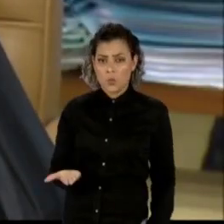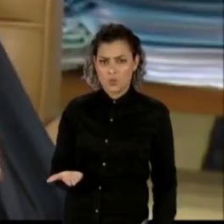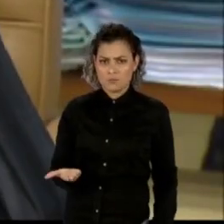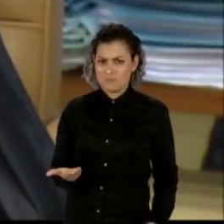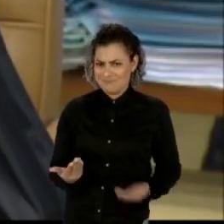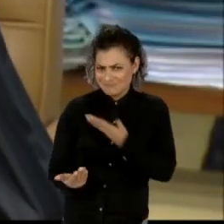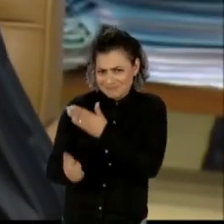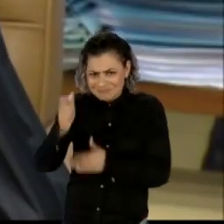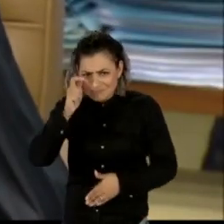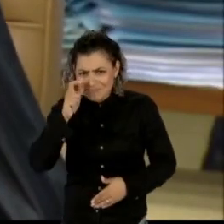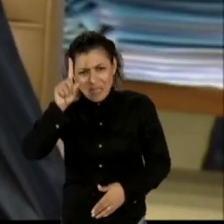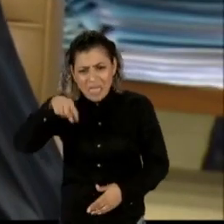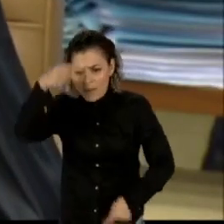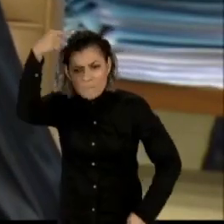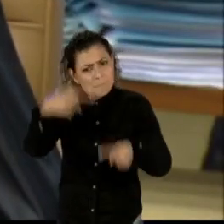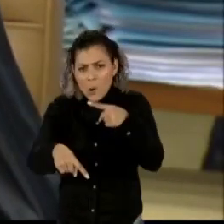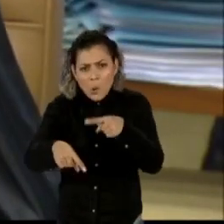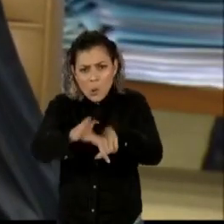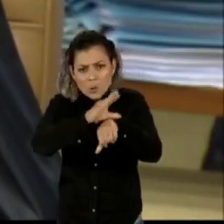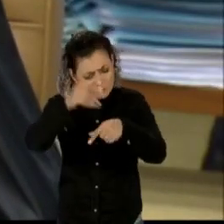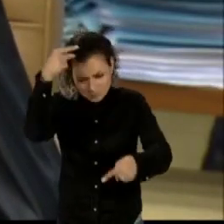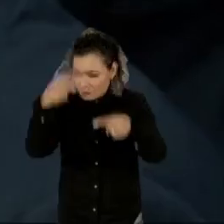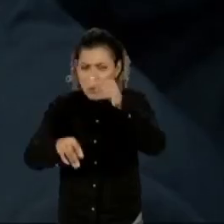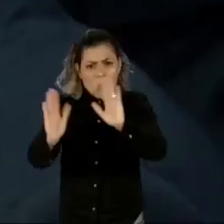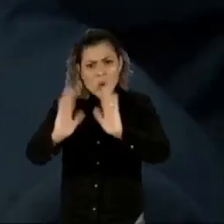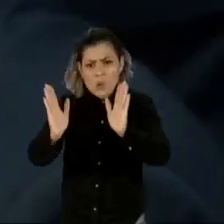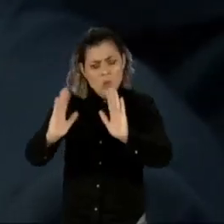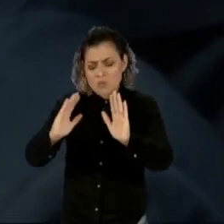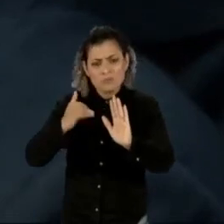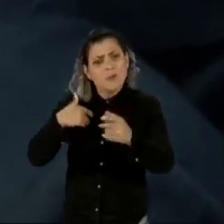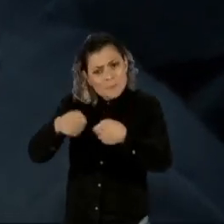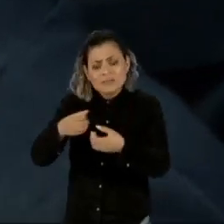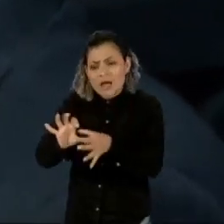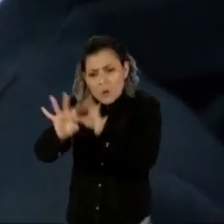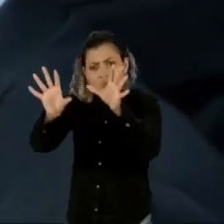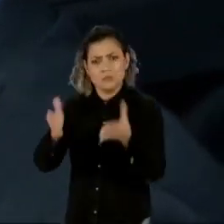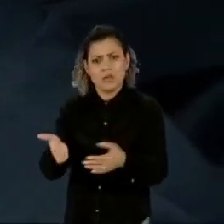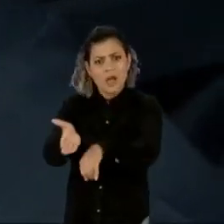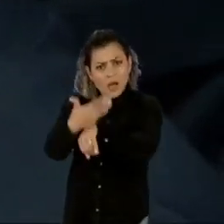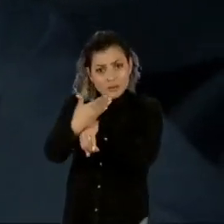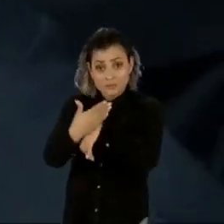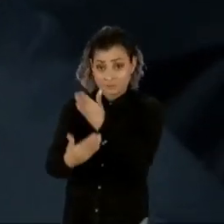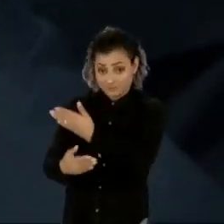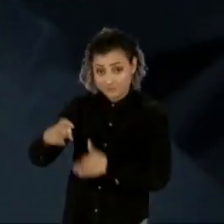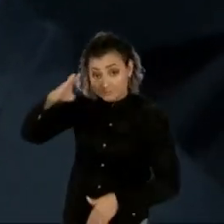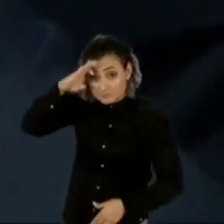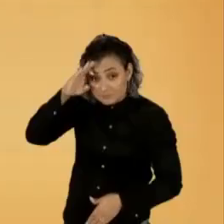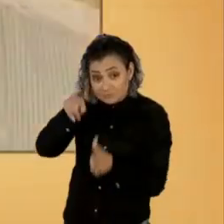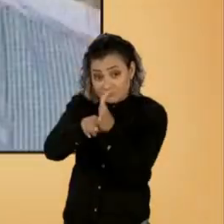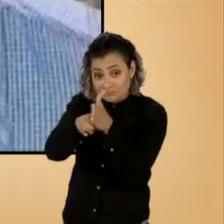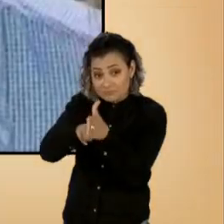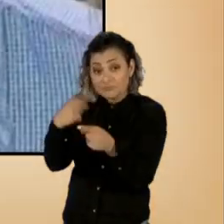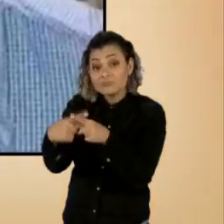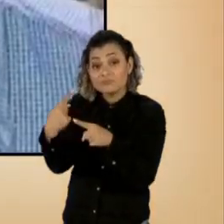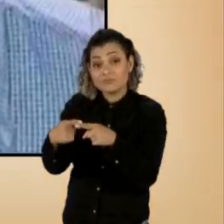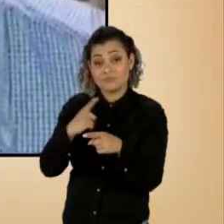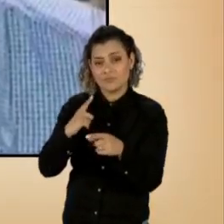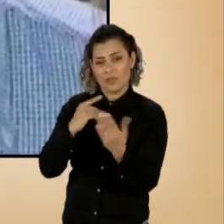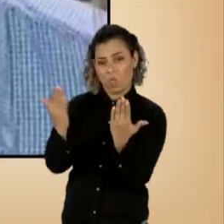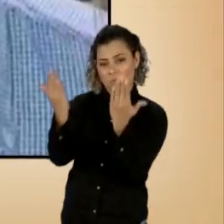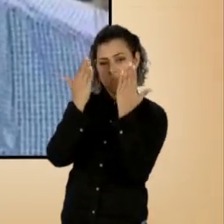mendes isso configura quebra ilegal de sigilo bancário fábio funcionário é investigado desde que o coaf apontou movimentações financeiras